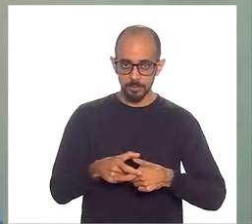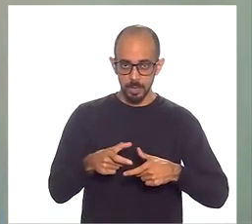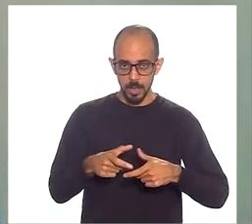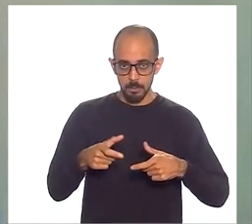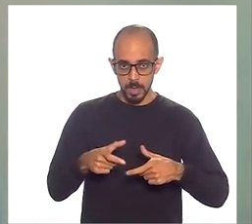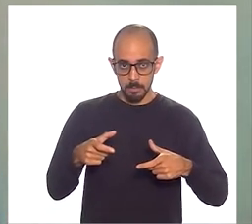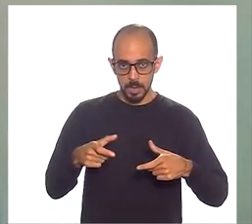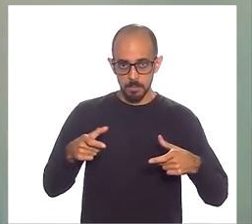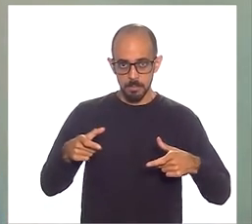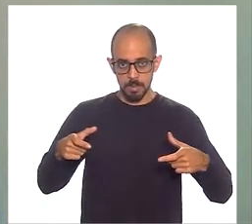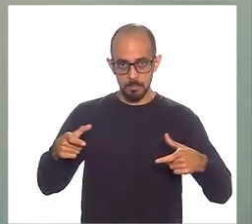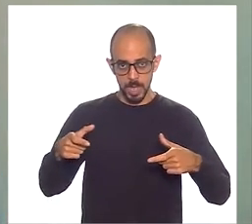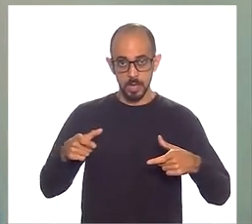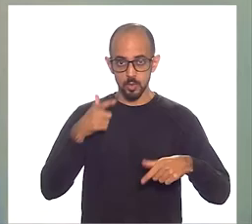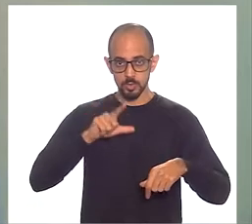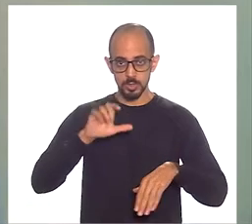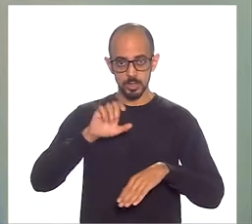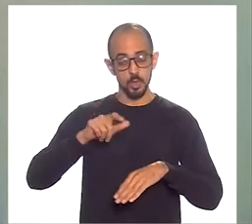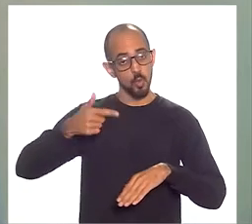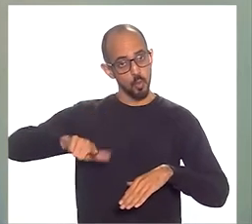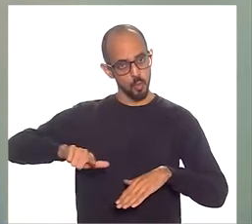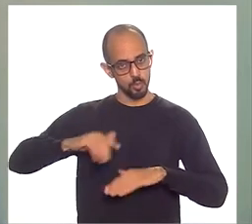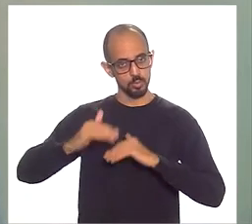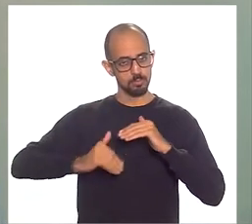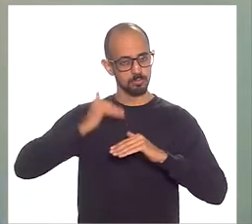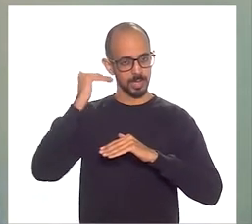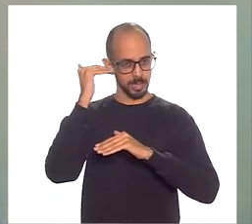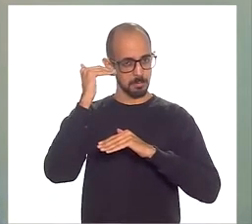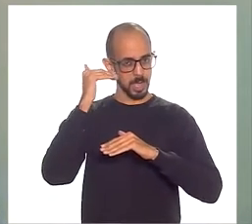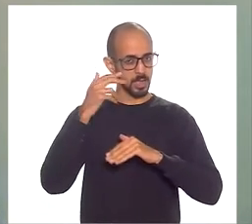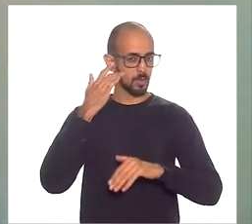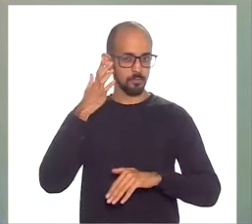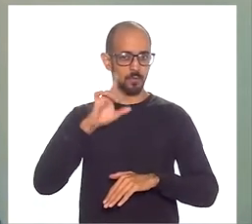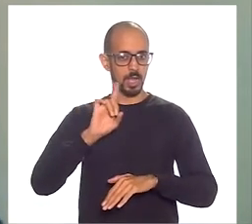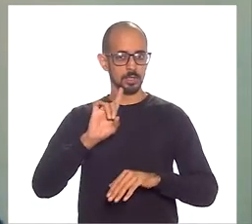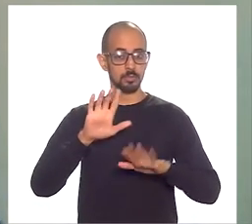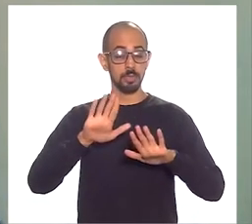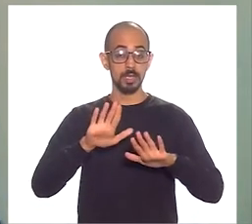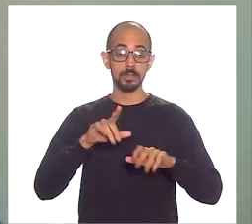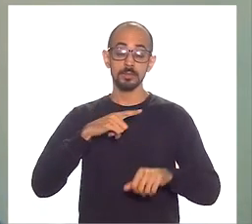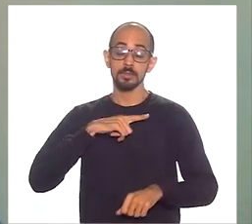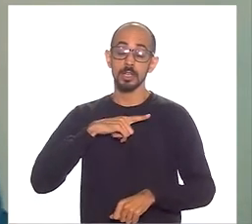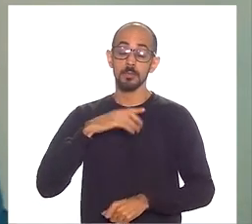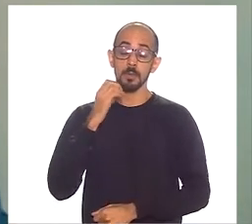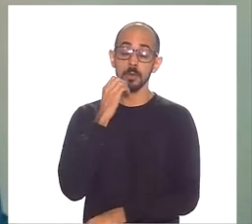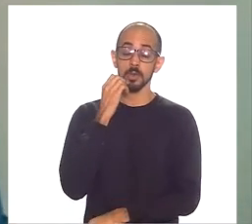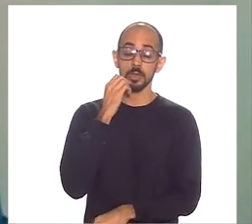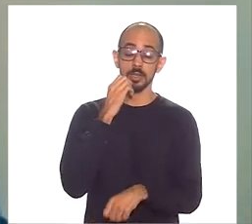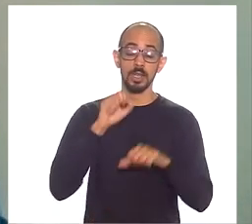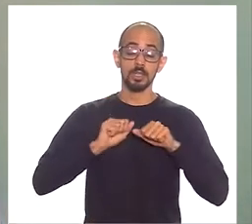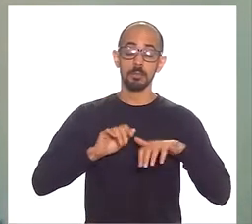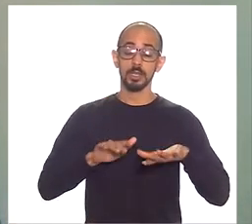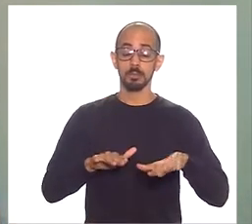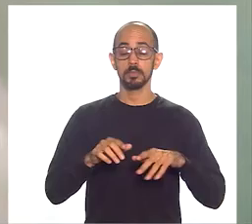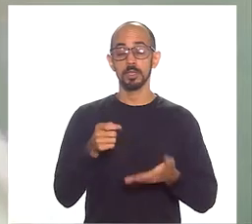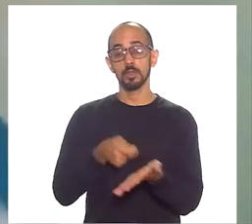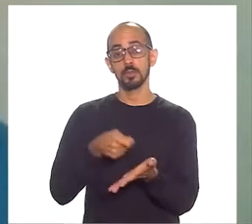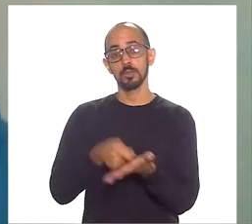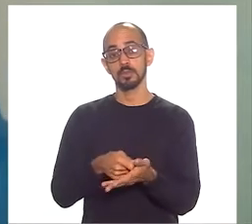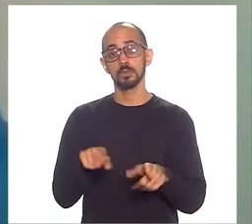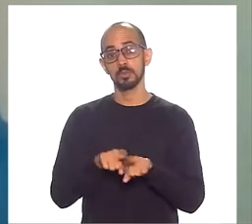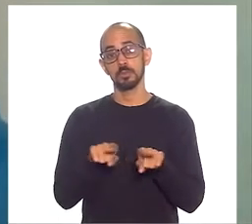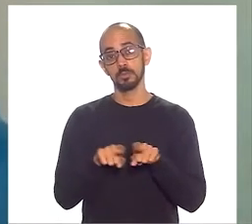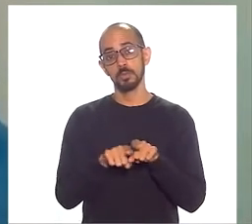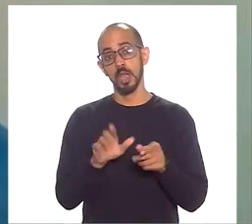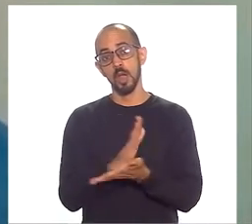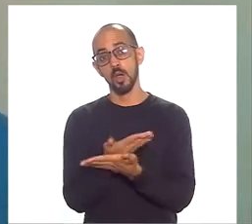unidades conseguir alcançar outros espaços. Mas a gente também tem a oportunidade trazida pela própria pandemia que obrigou